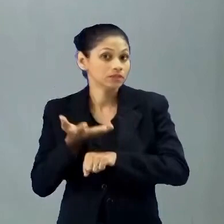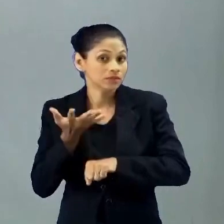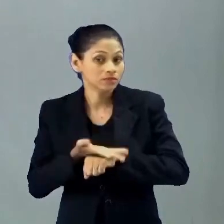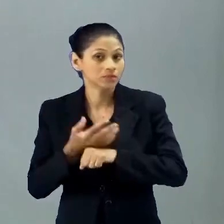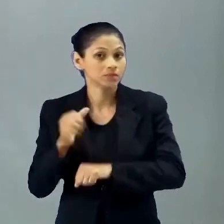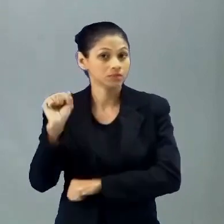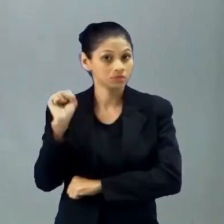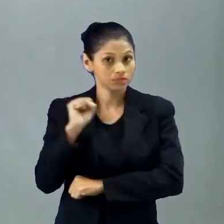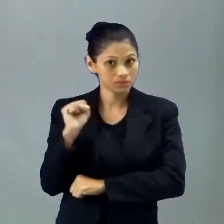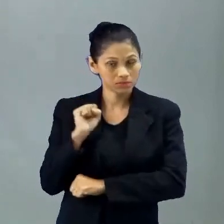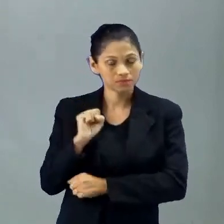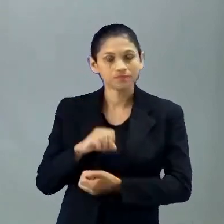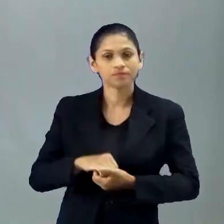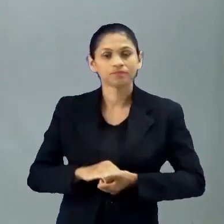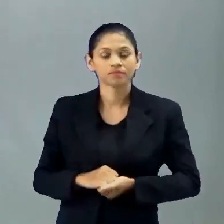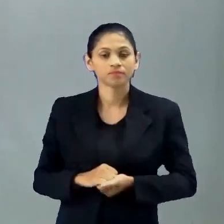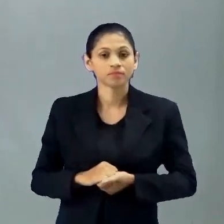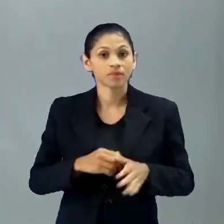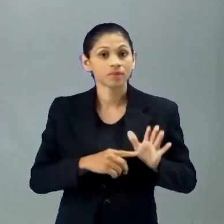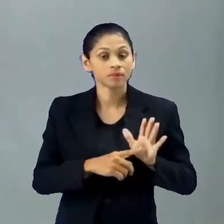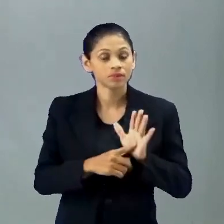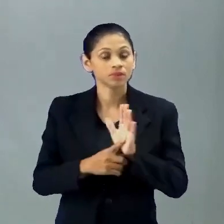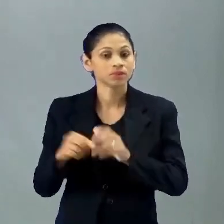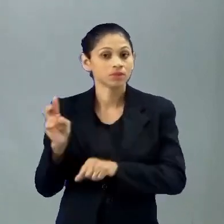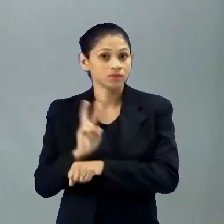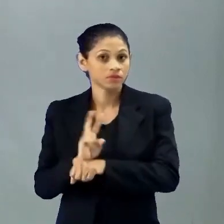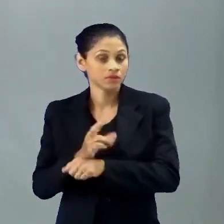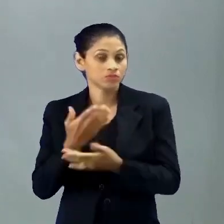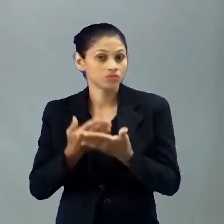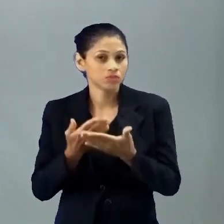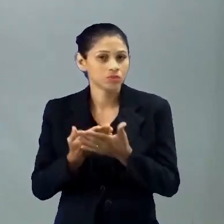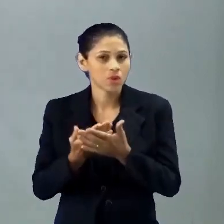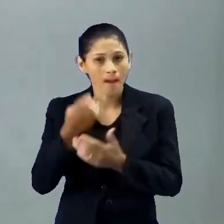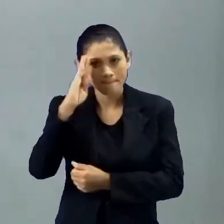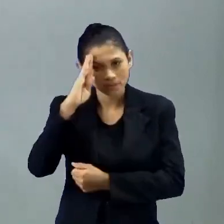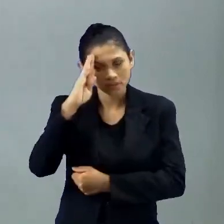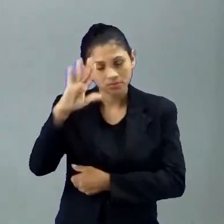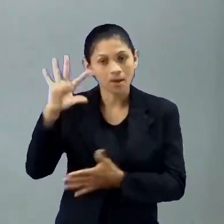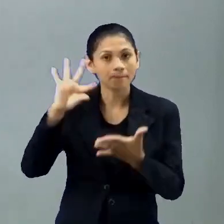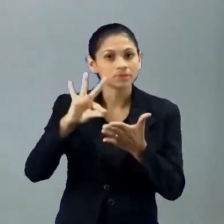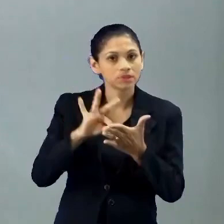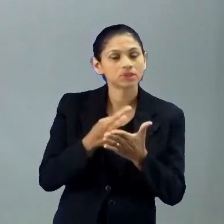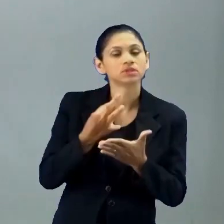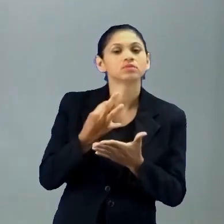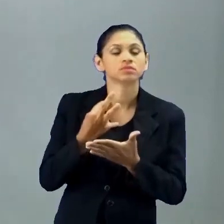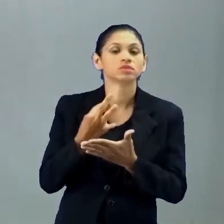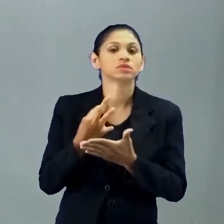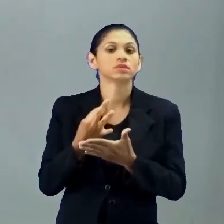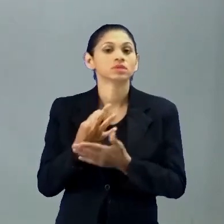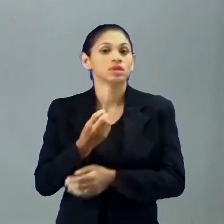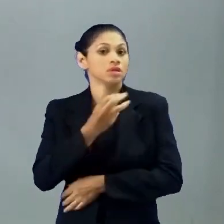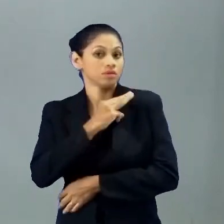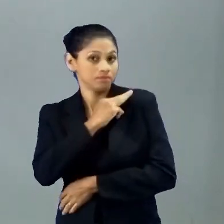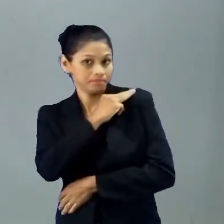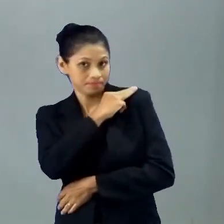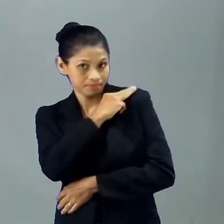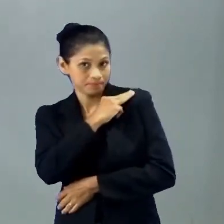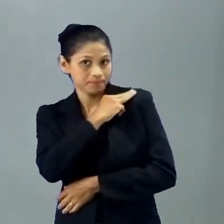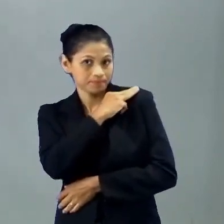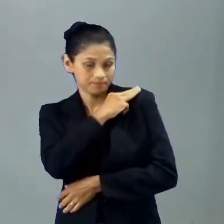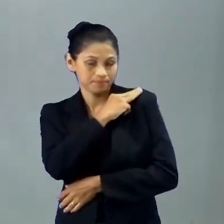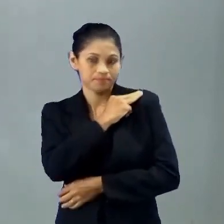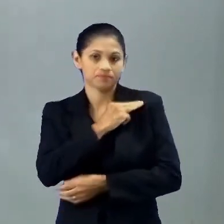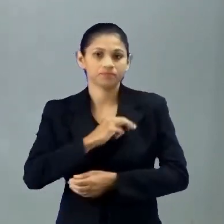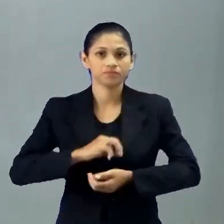Sociologia. Apresenta esta videoaula principalmente àqueles alunos que estão devidamente matriculados na terceira série